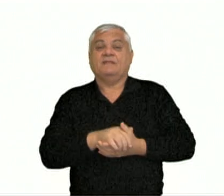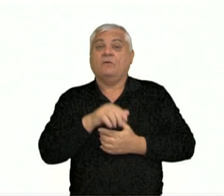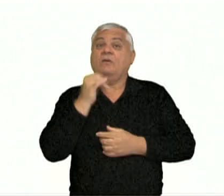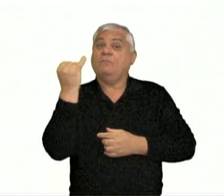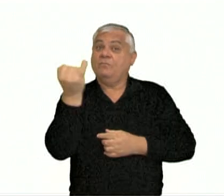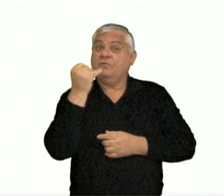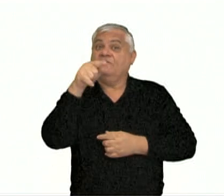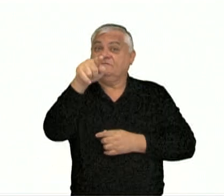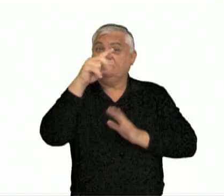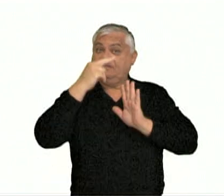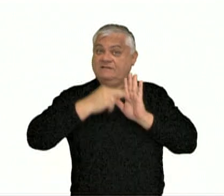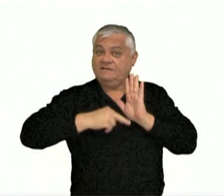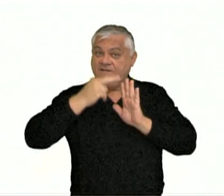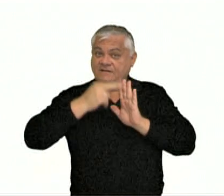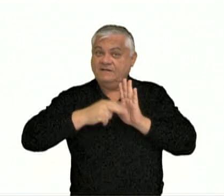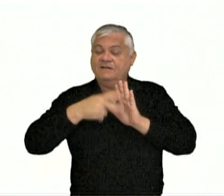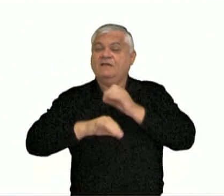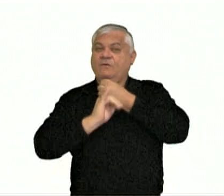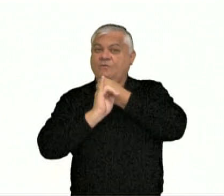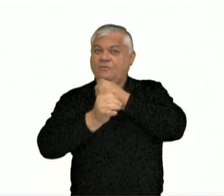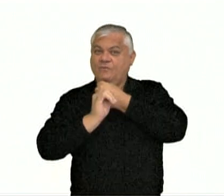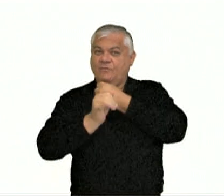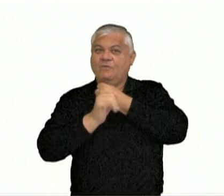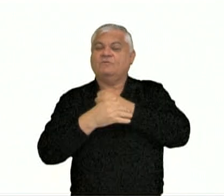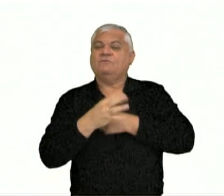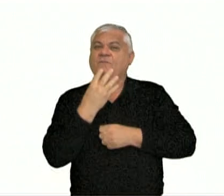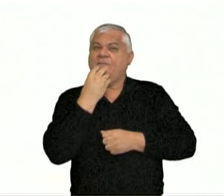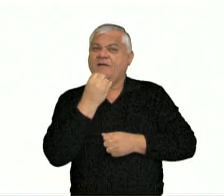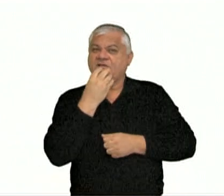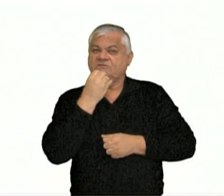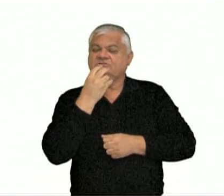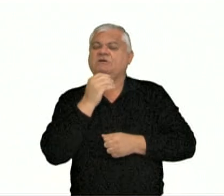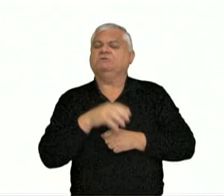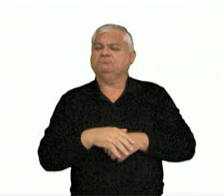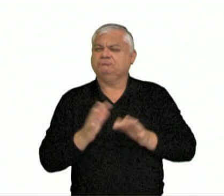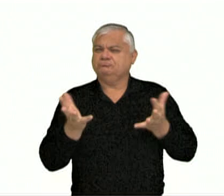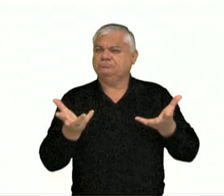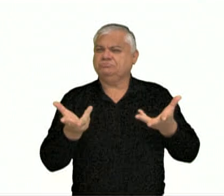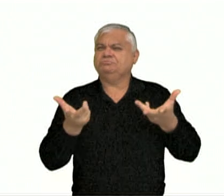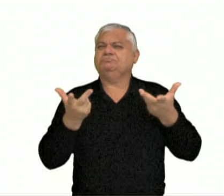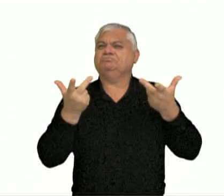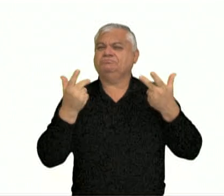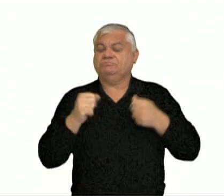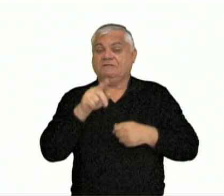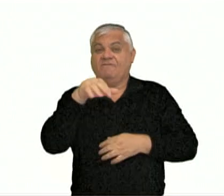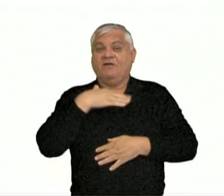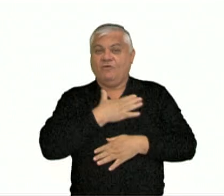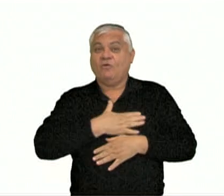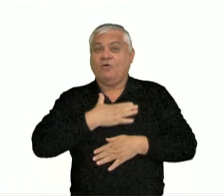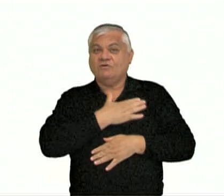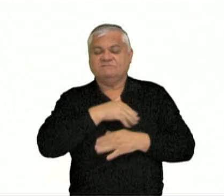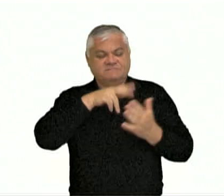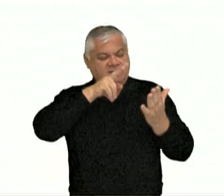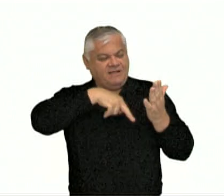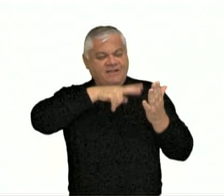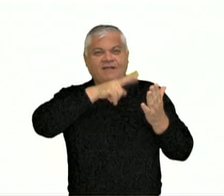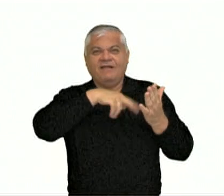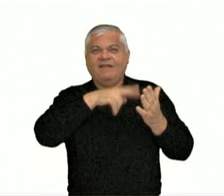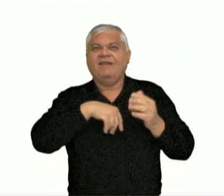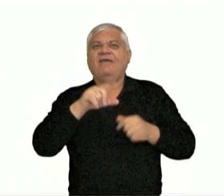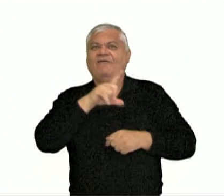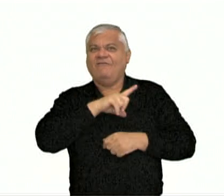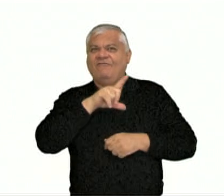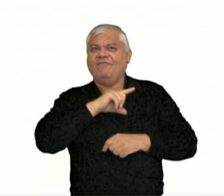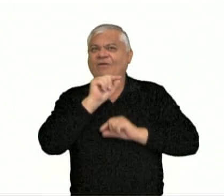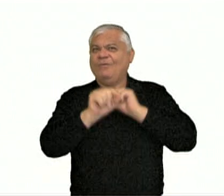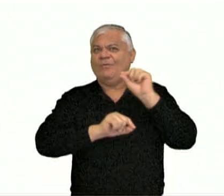você leia os contos de Machado de Assis. São muito bons, você vai perceber os meandres